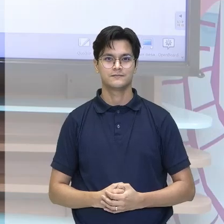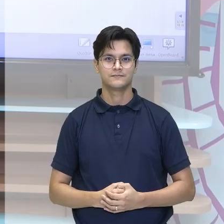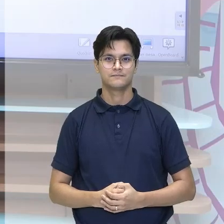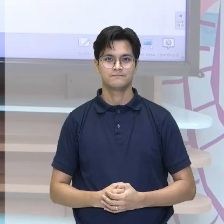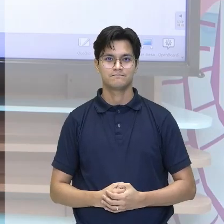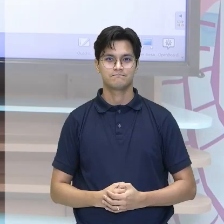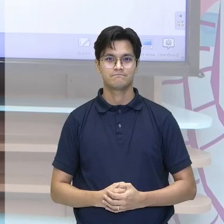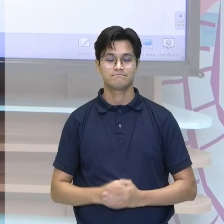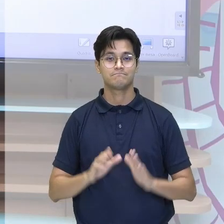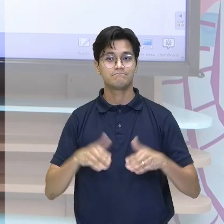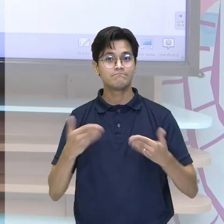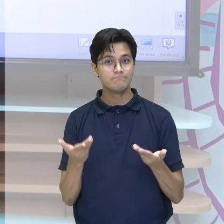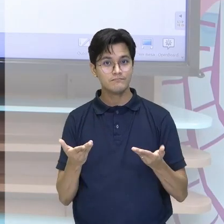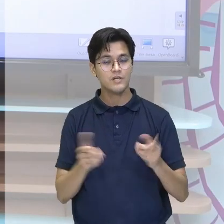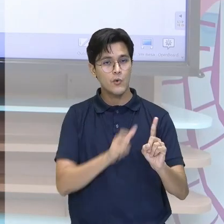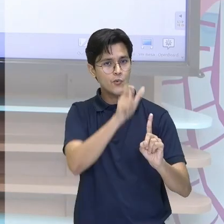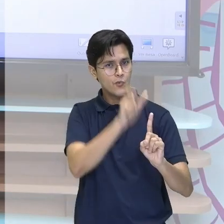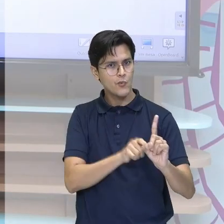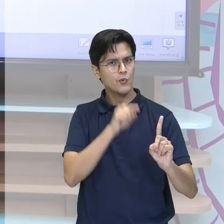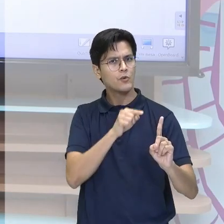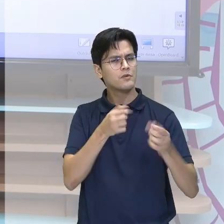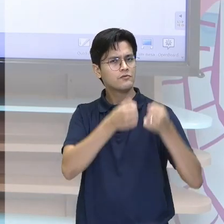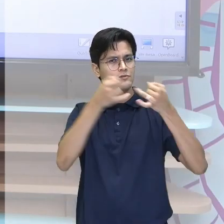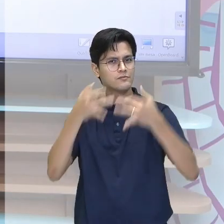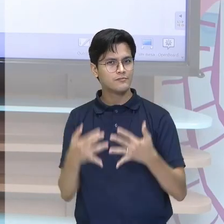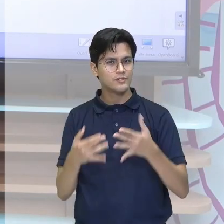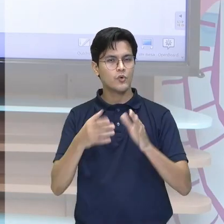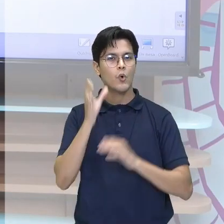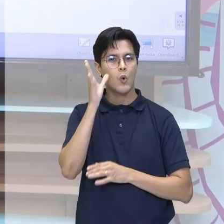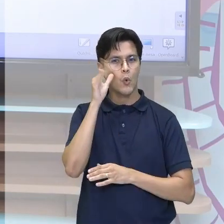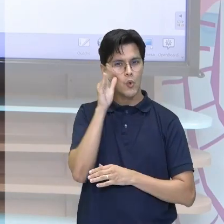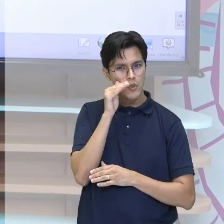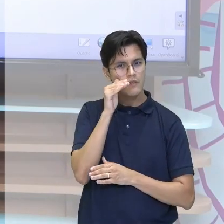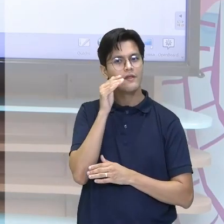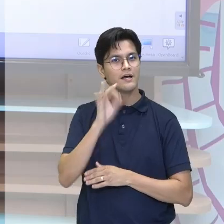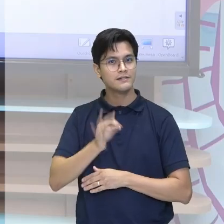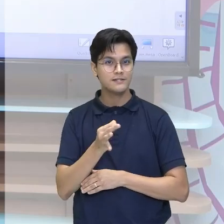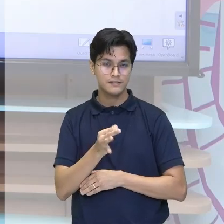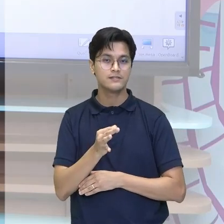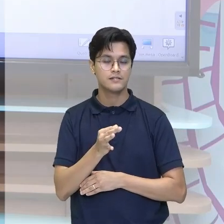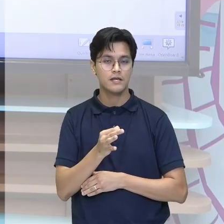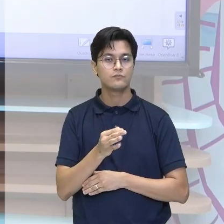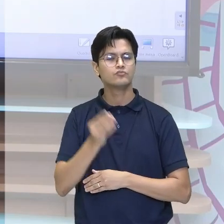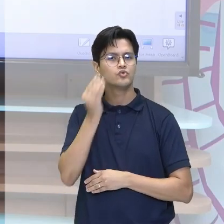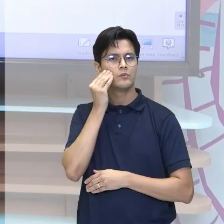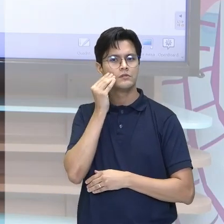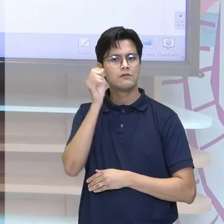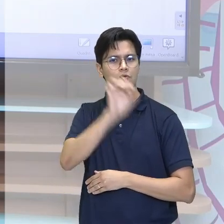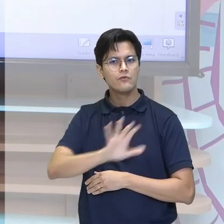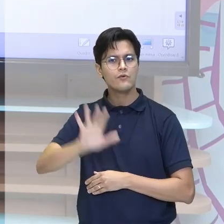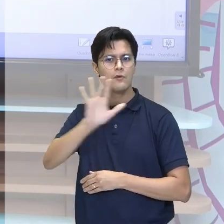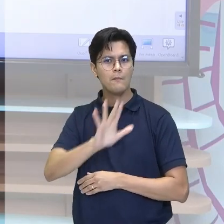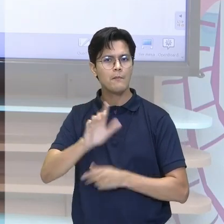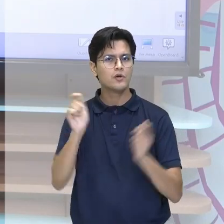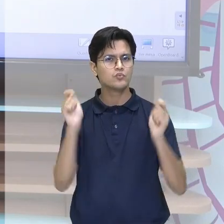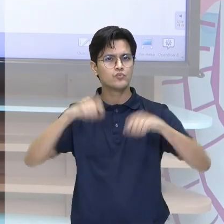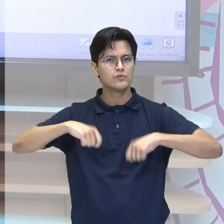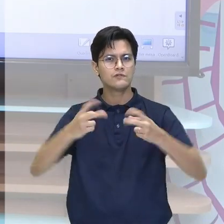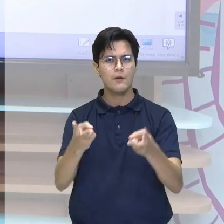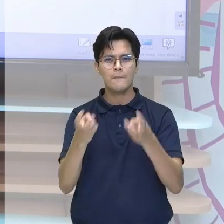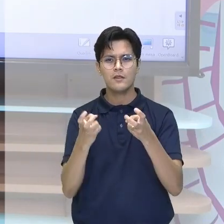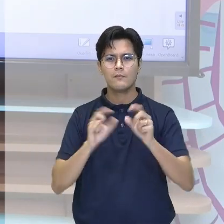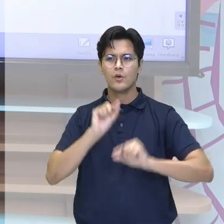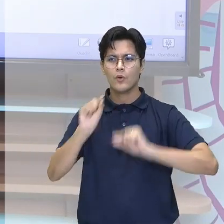Muito bem, então o Curumim trouxe aí para a gente algumas curiosidades, né? E observando essas imagens, a gente percebe